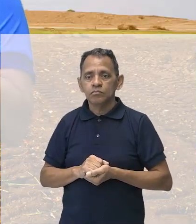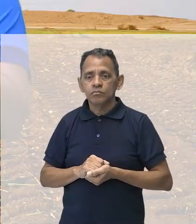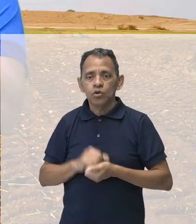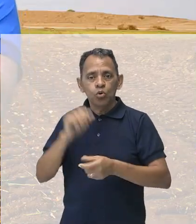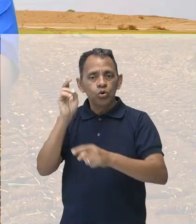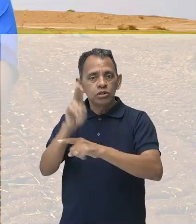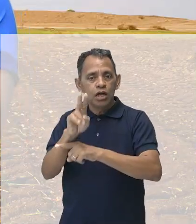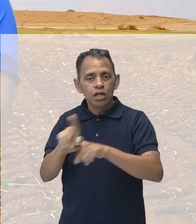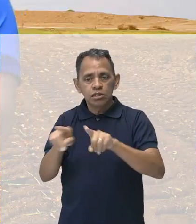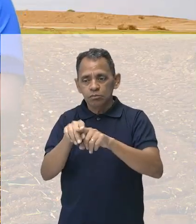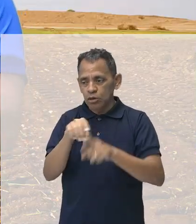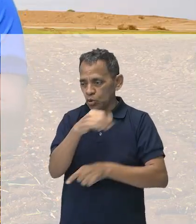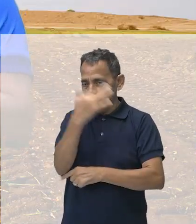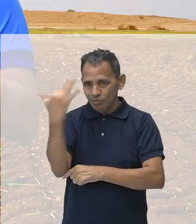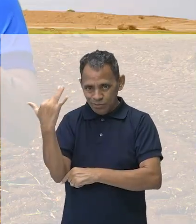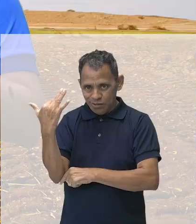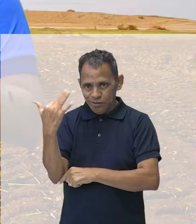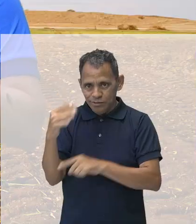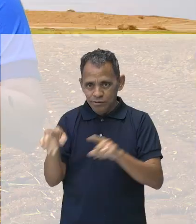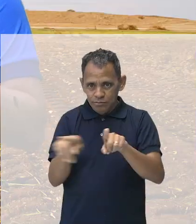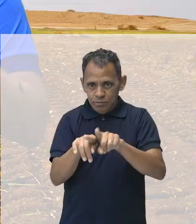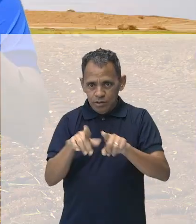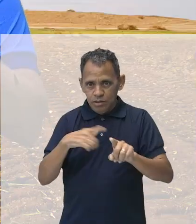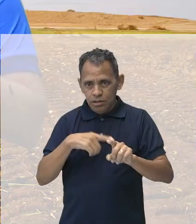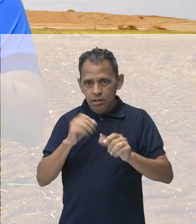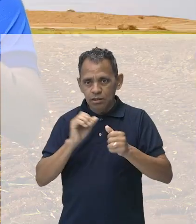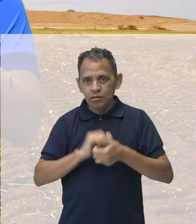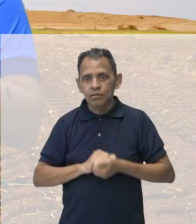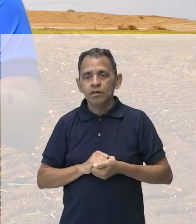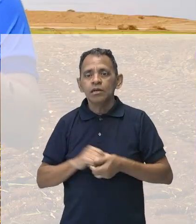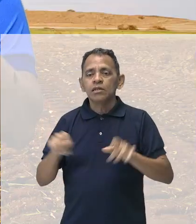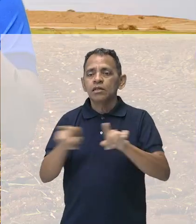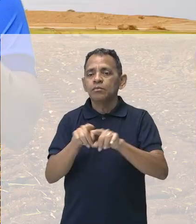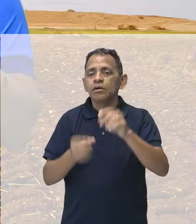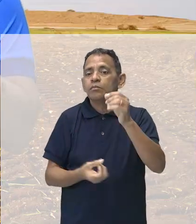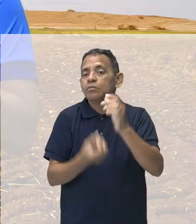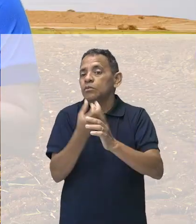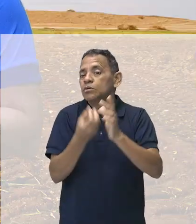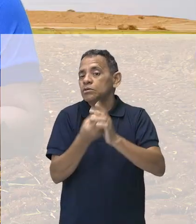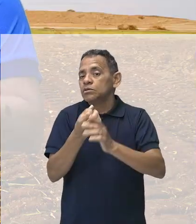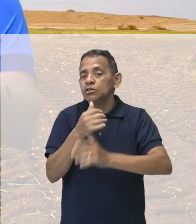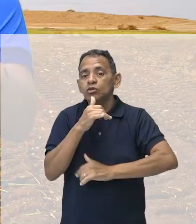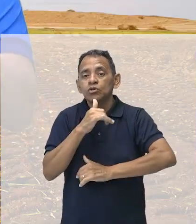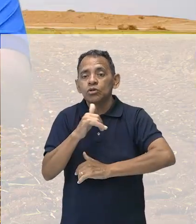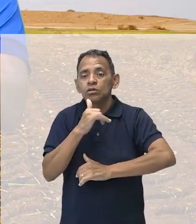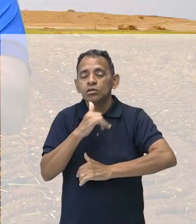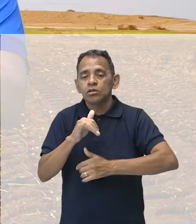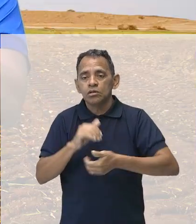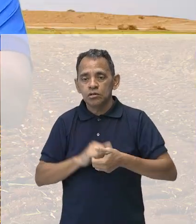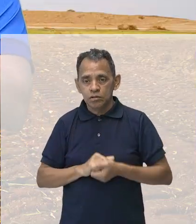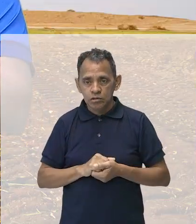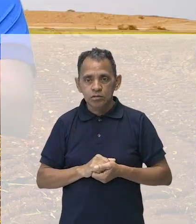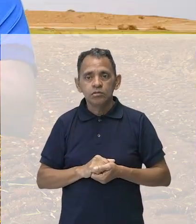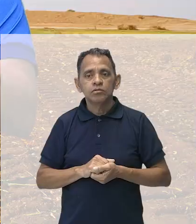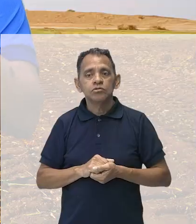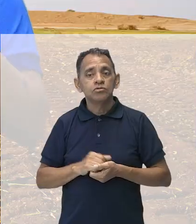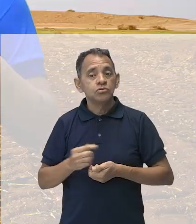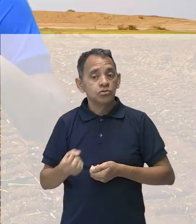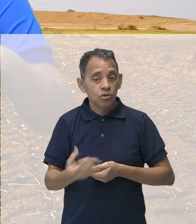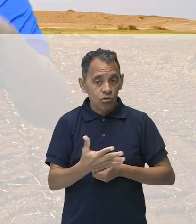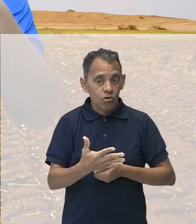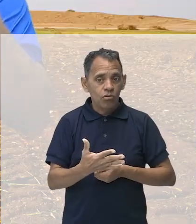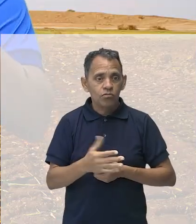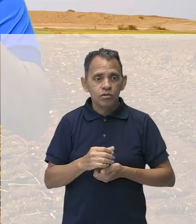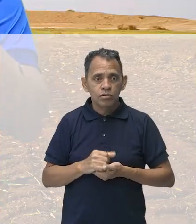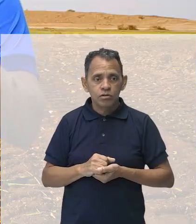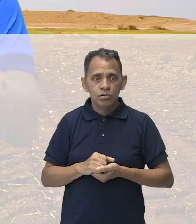ambiental, que se tem essa preocupação, e também, gente, a produção de energia renovável, tá? Então, a